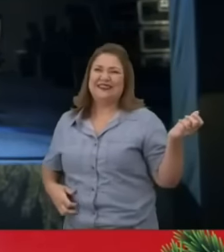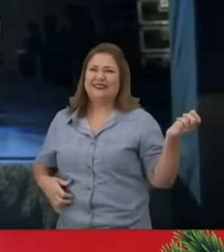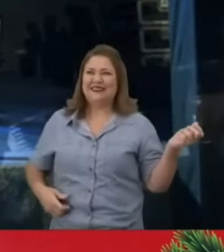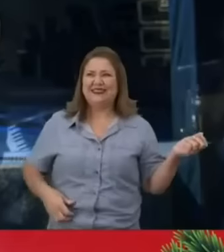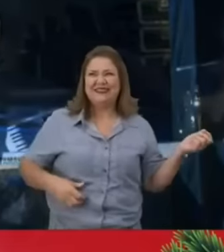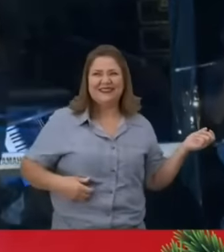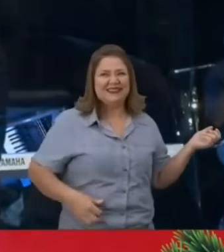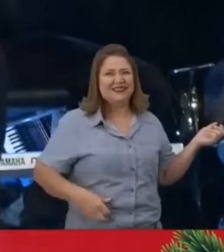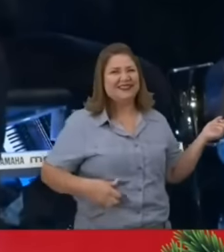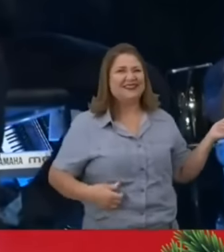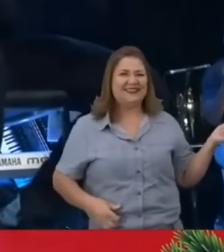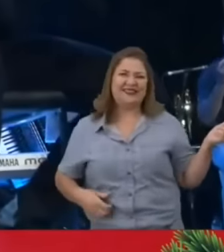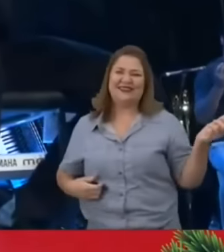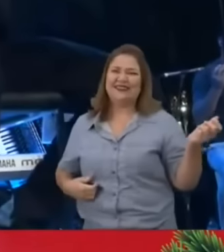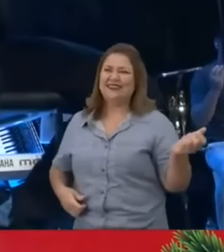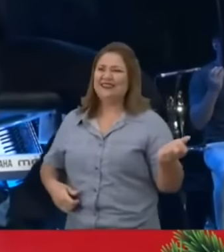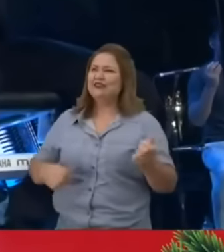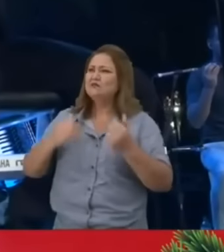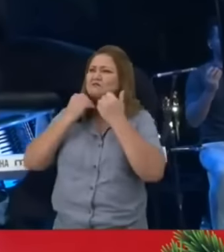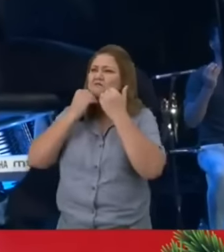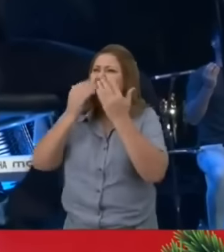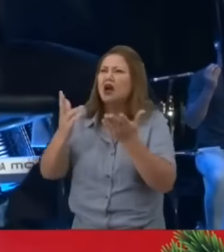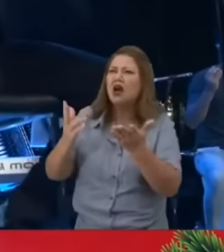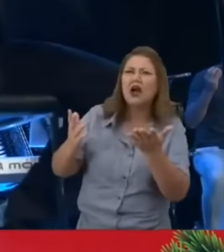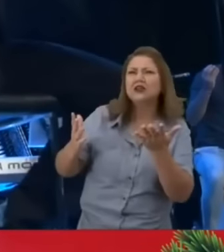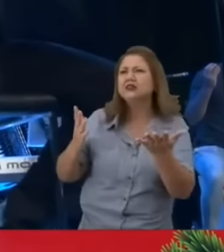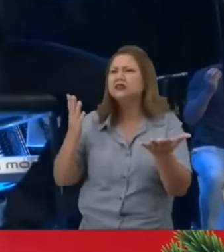Não vejo mais você faz tanto tempo.